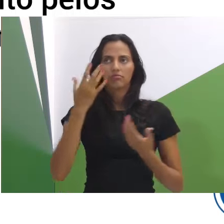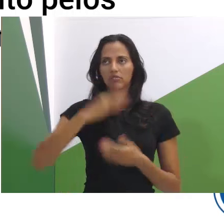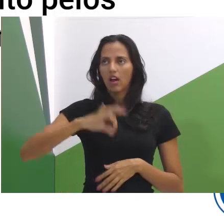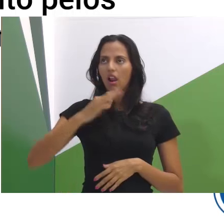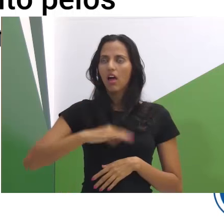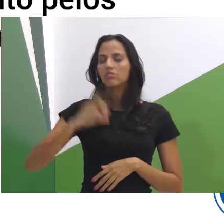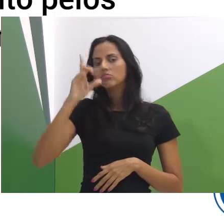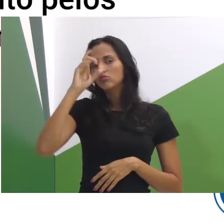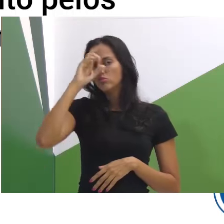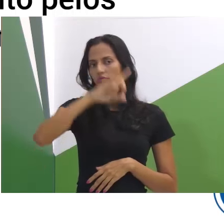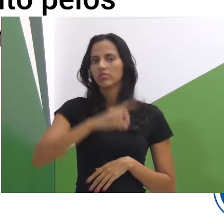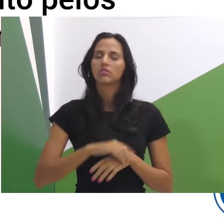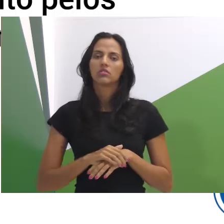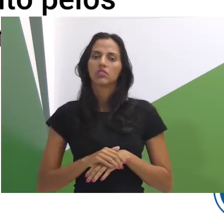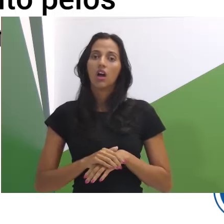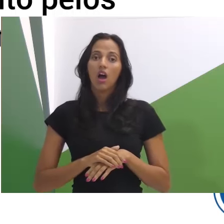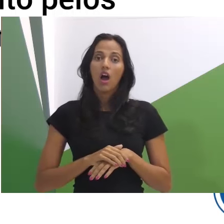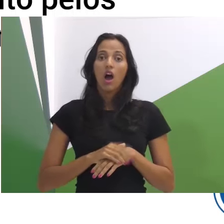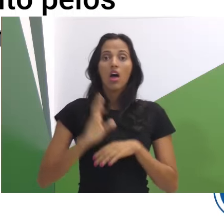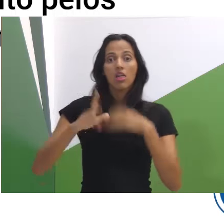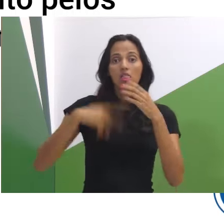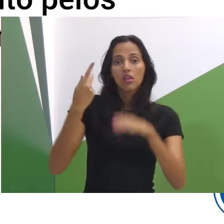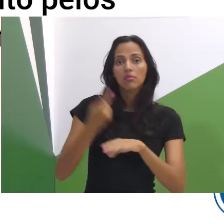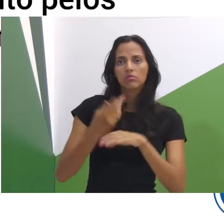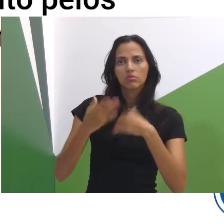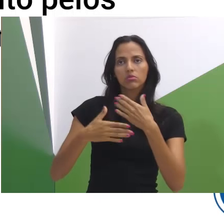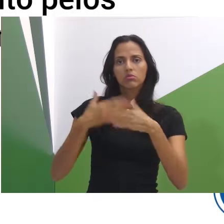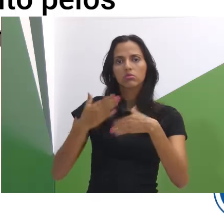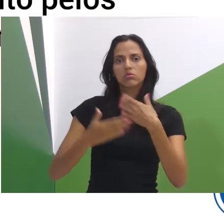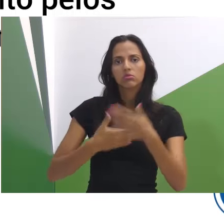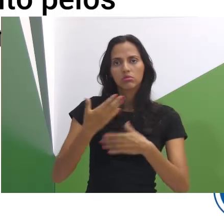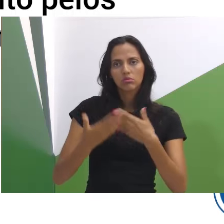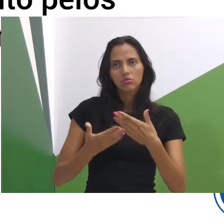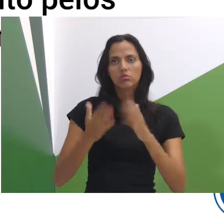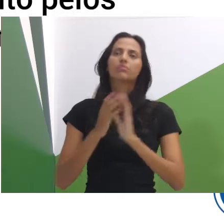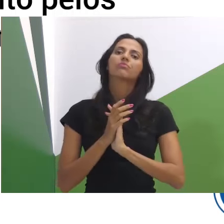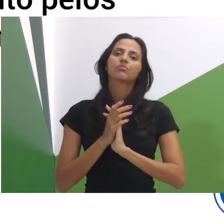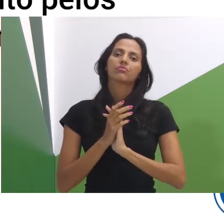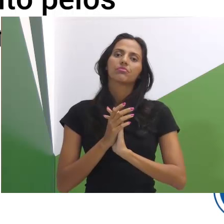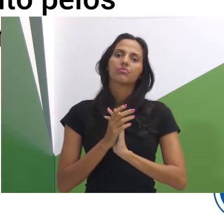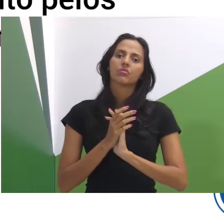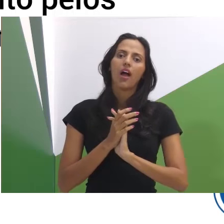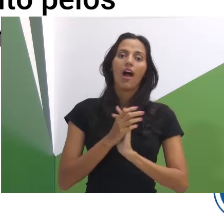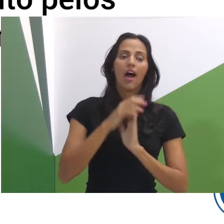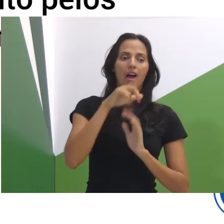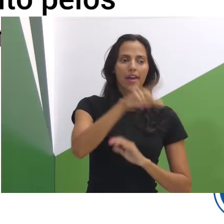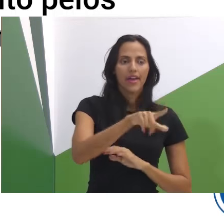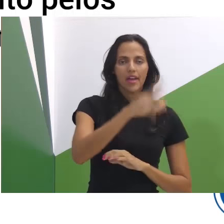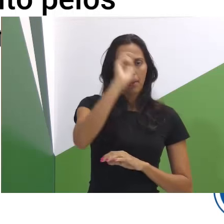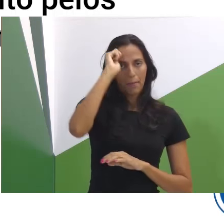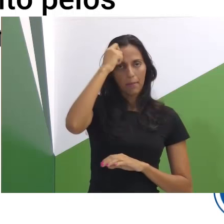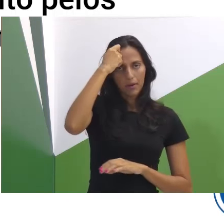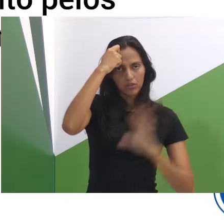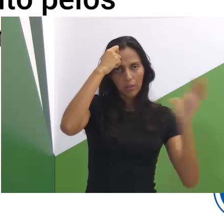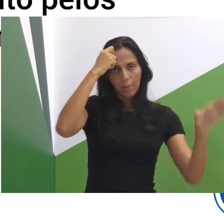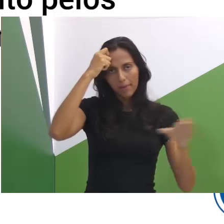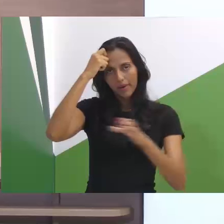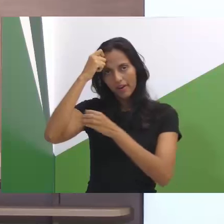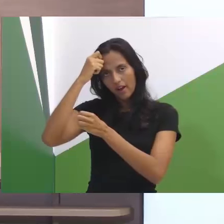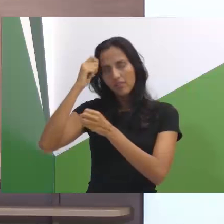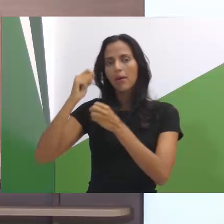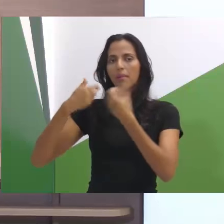ficavam, justamente era para conseguir comprar a sua liberdade muito mais tarde com a famosa carta de alforria que nós vamos tratar daqui a